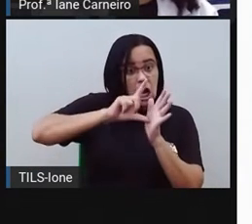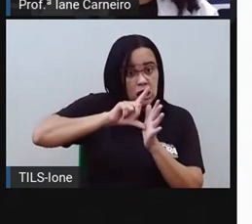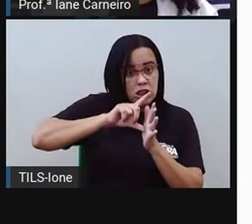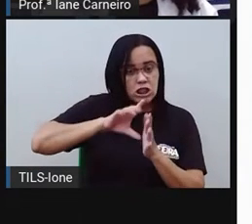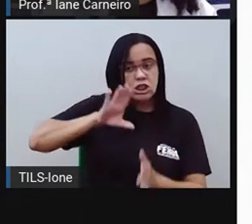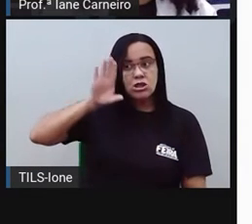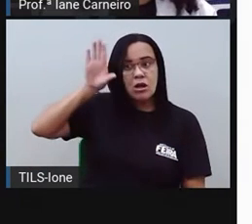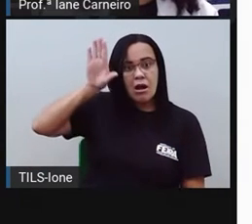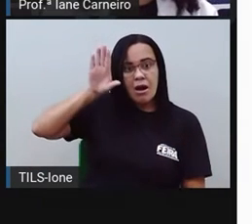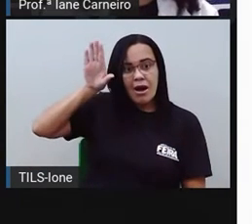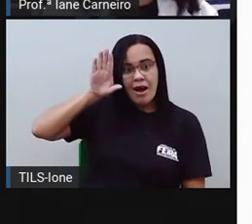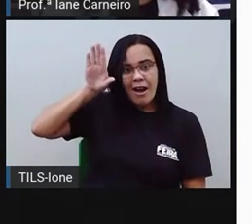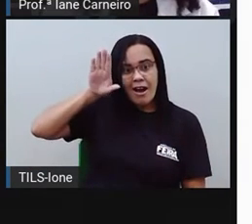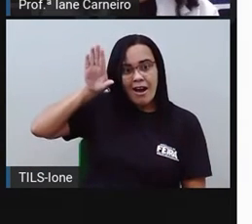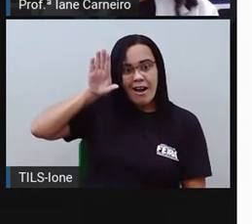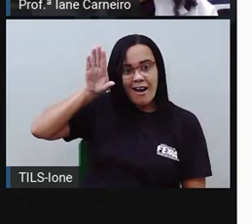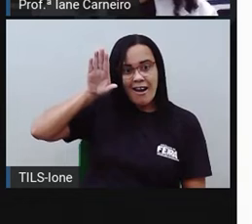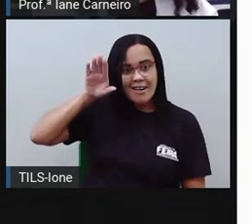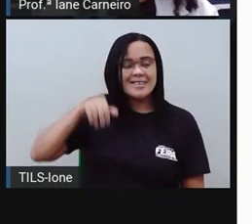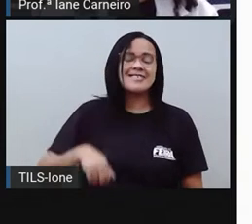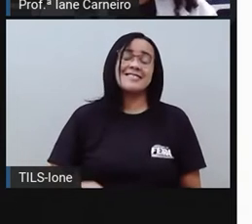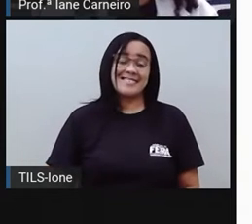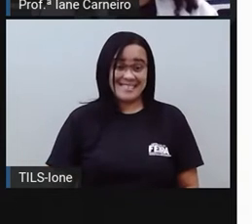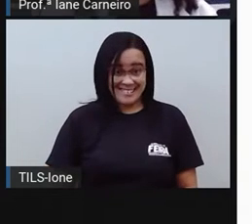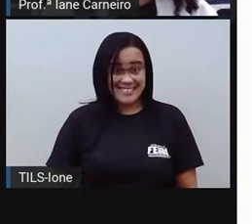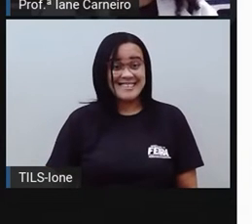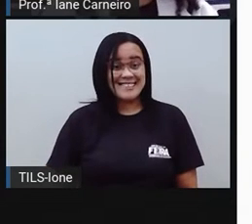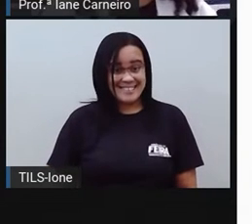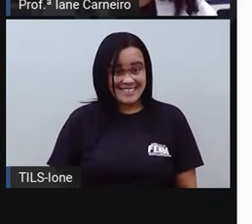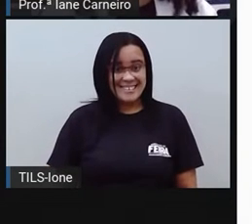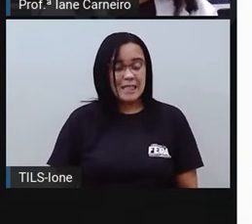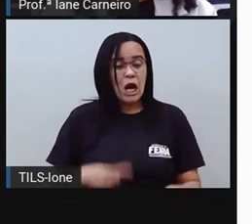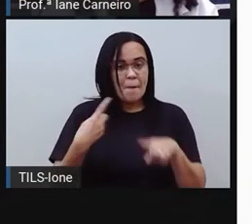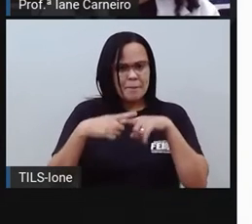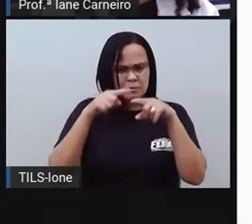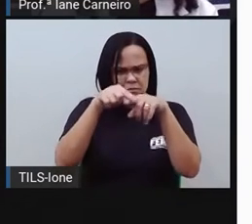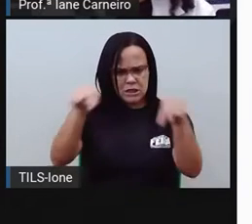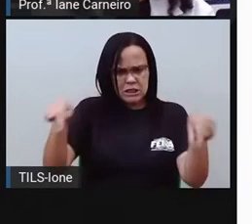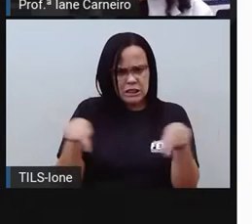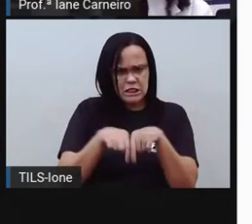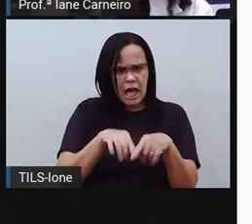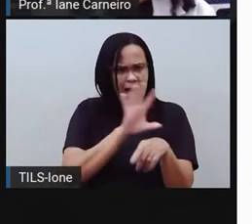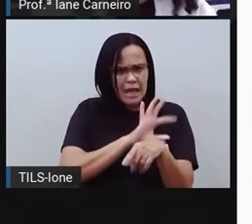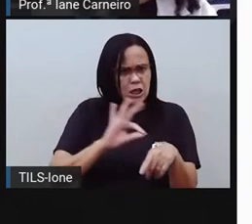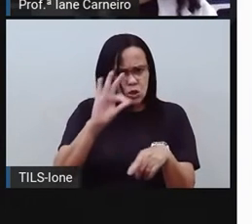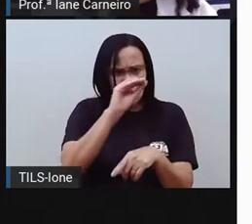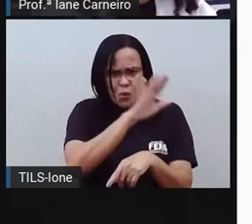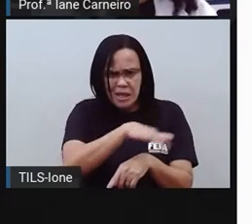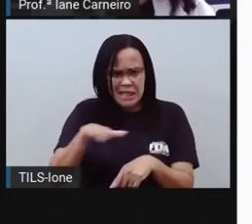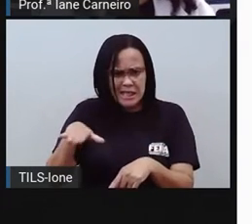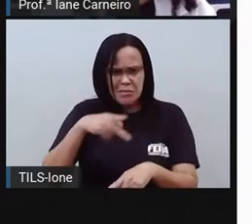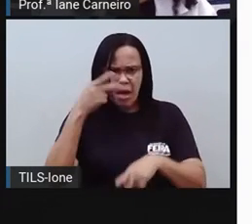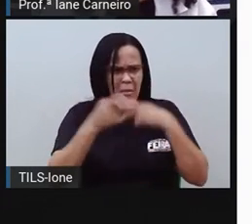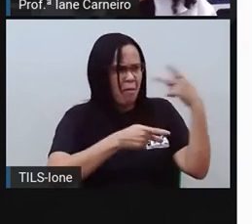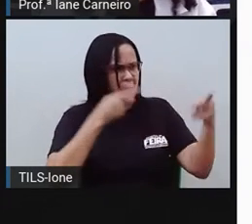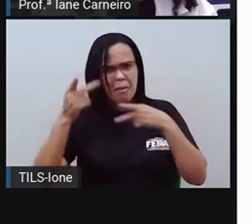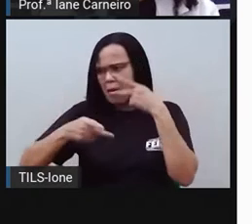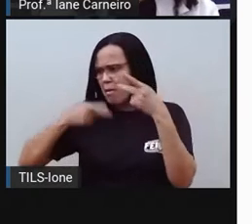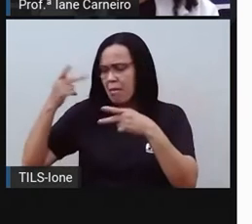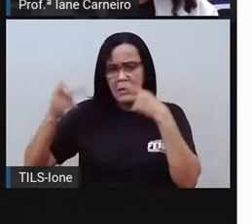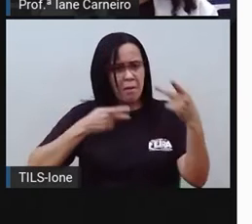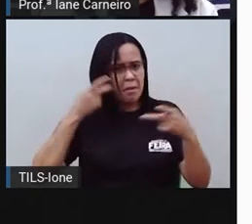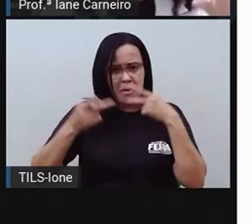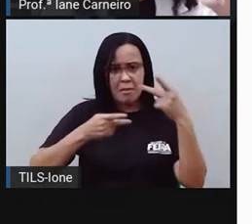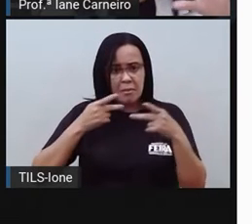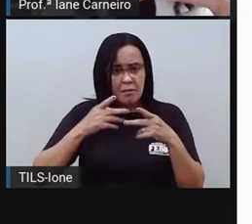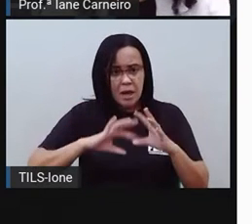combinado, esse acordo, né? Essa regra. Porque não dá para a sala de aula todas as crianças falarem na hora que querem. Né? Em